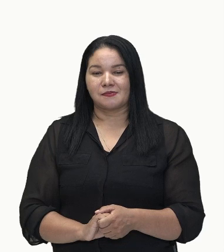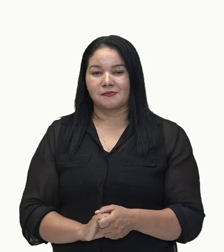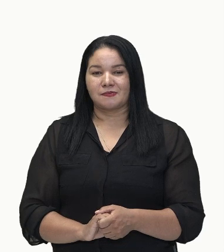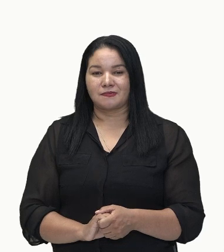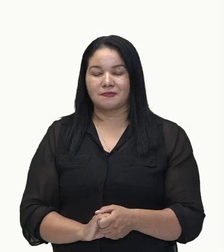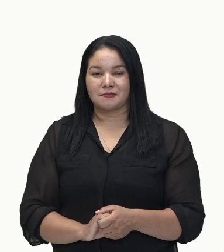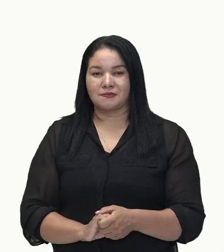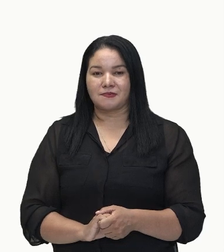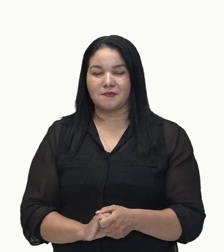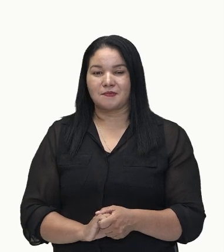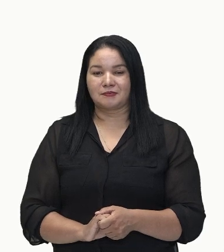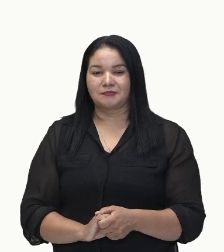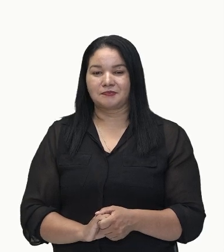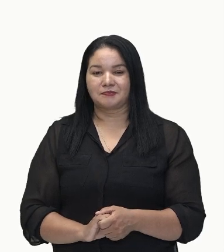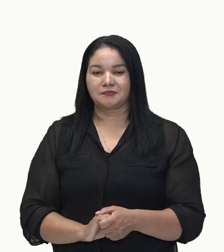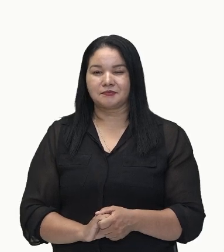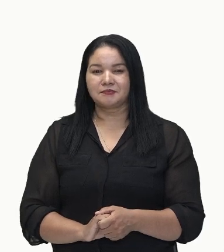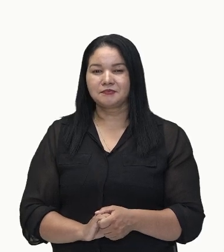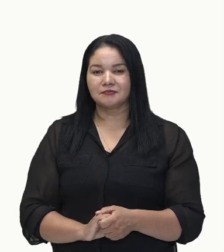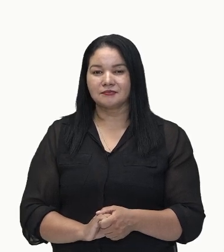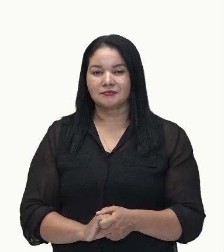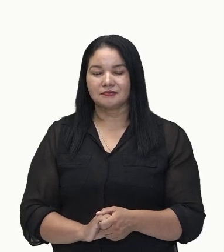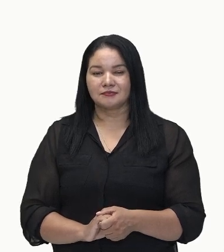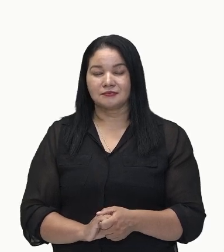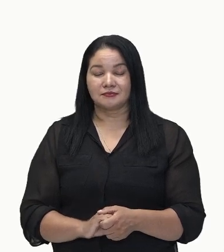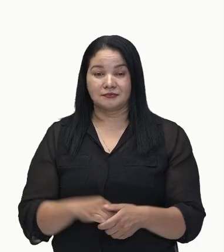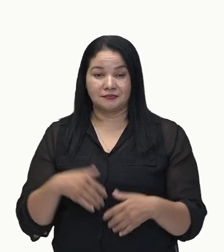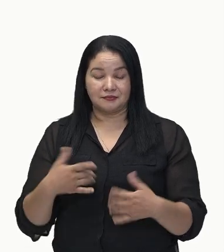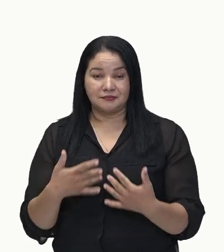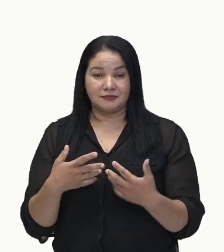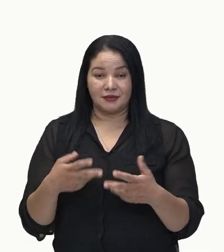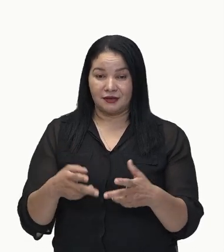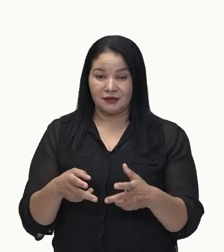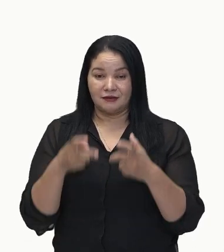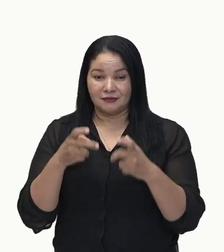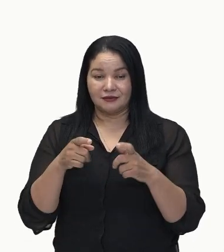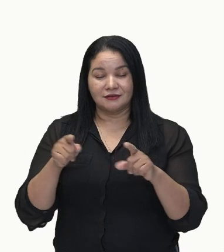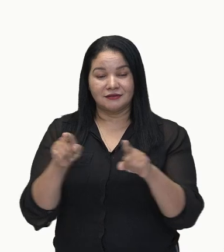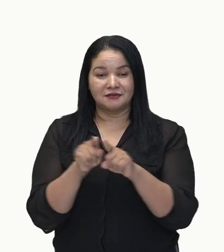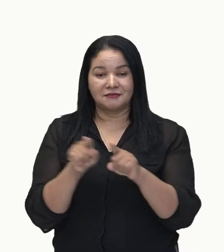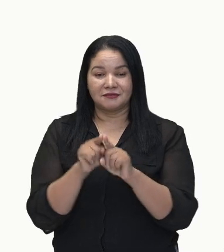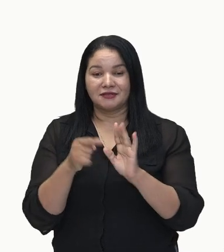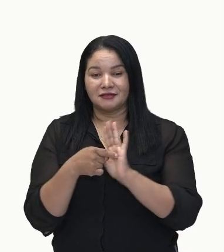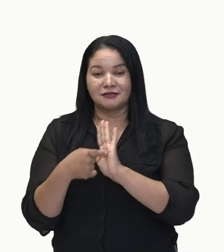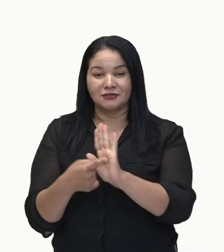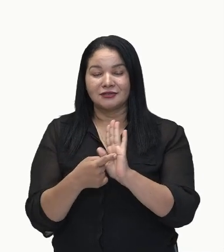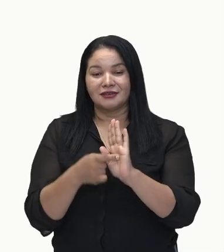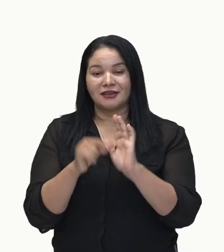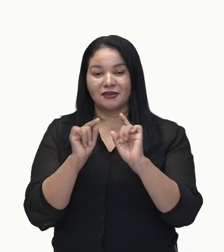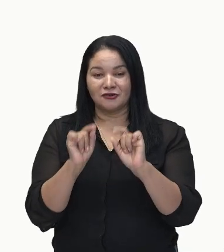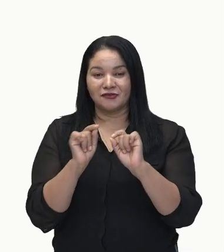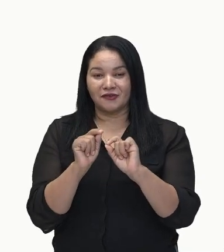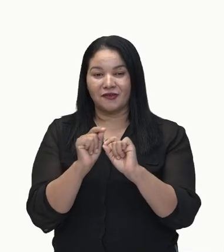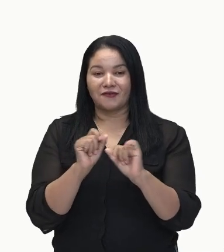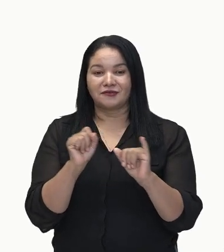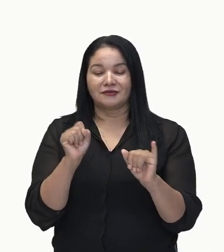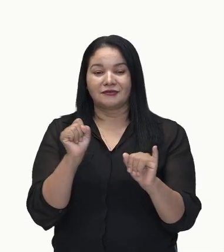existir. Notaram? Então, também vai indicar um